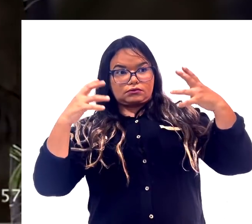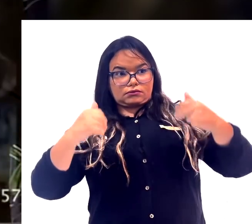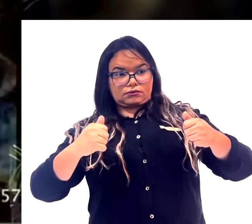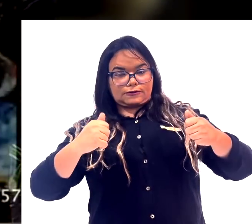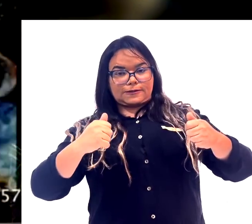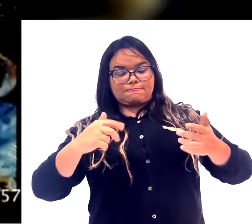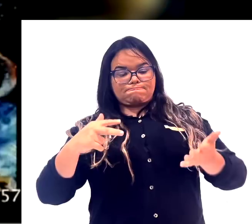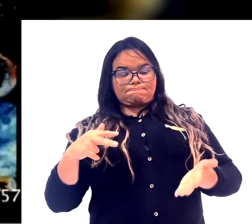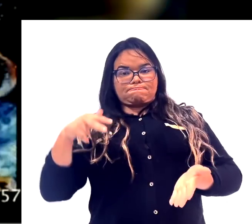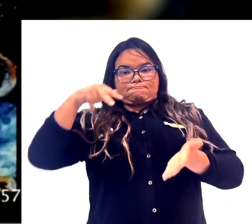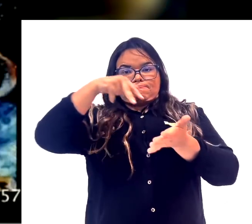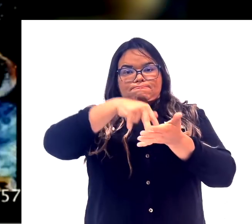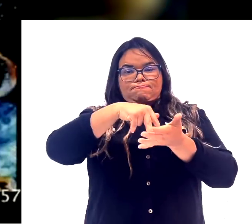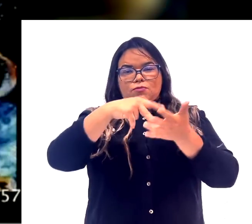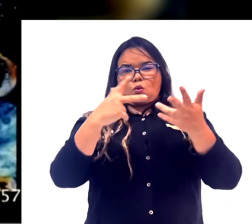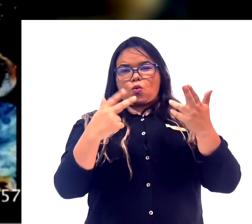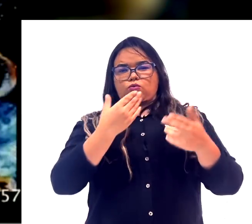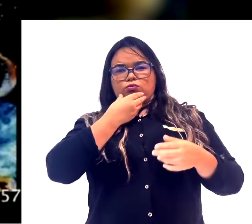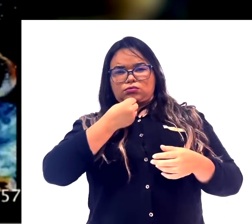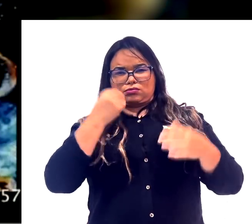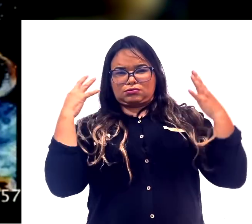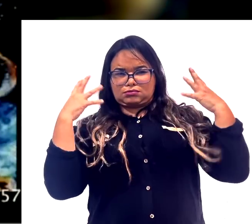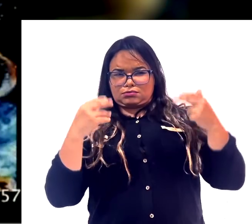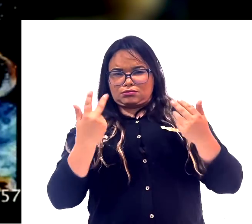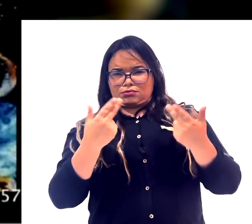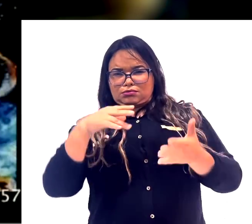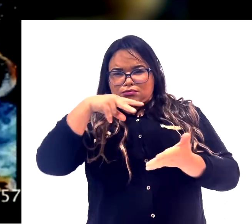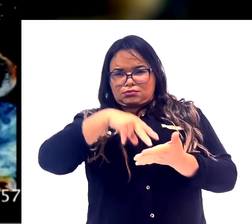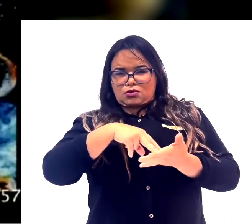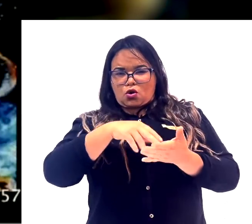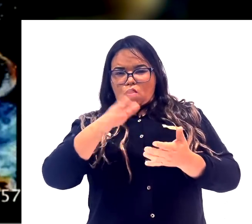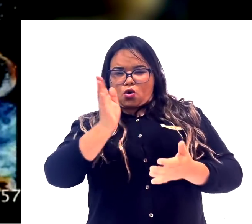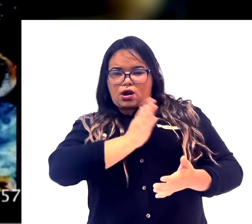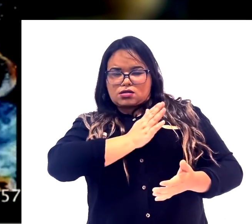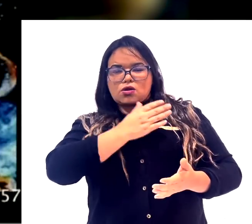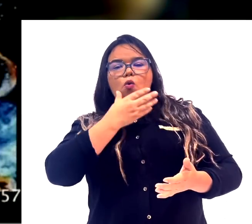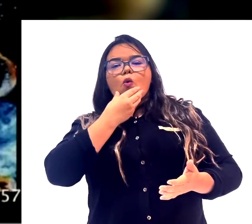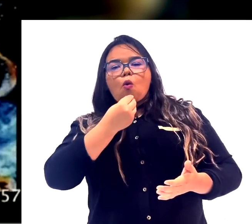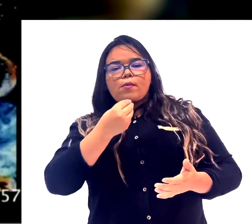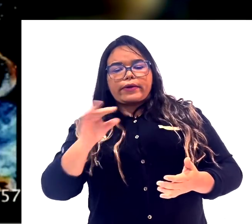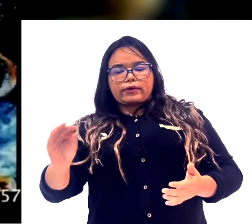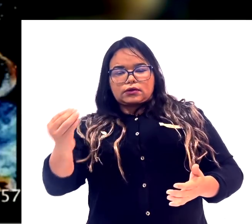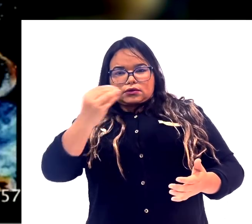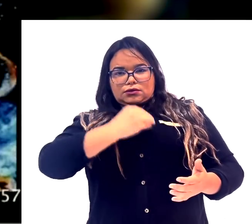como um homem, e um coração de homem lhe foi dado.